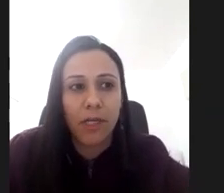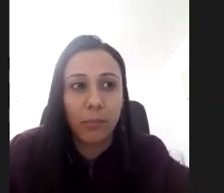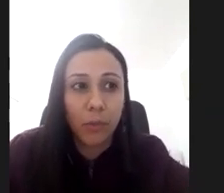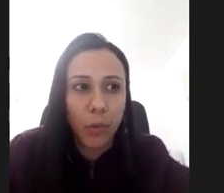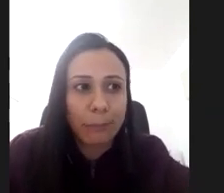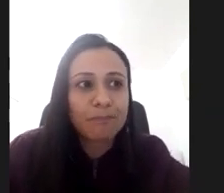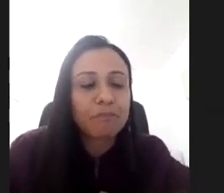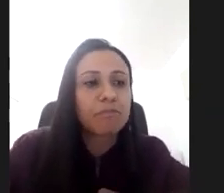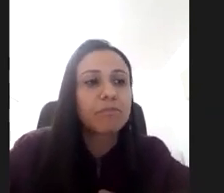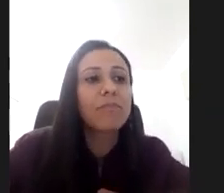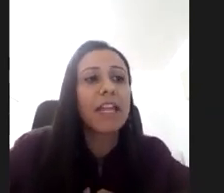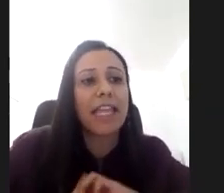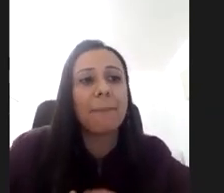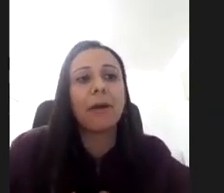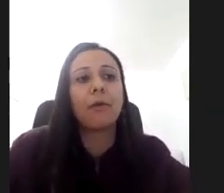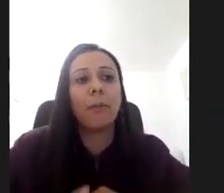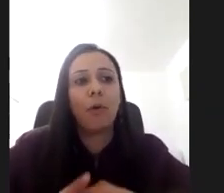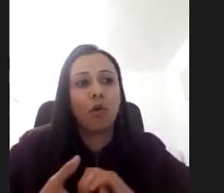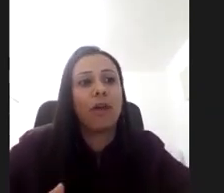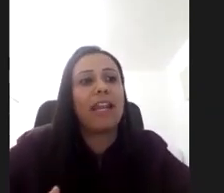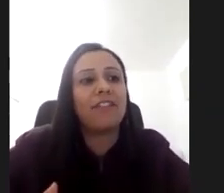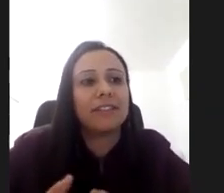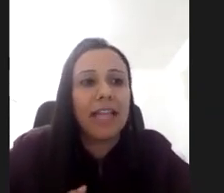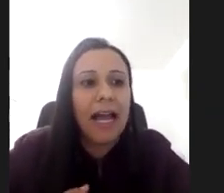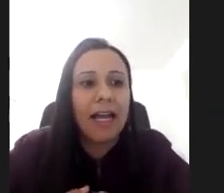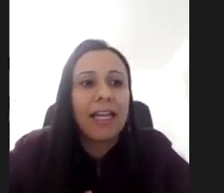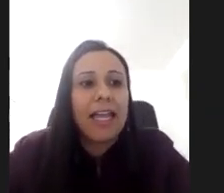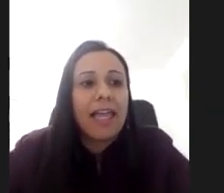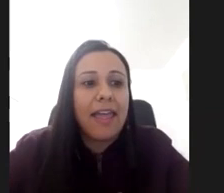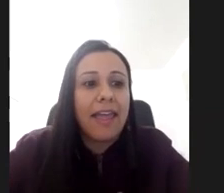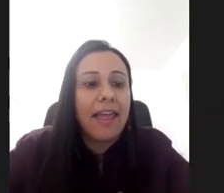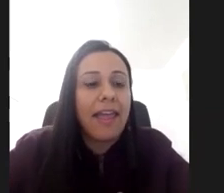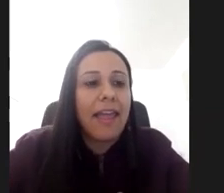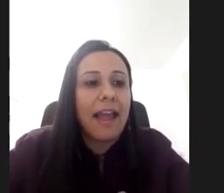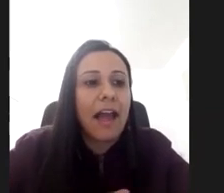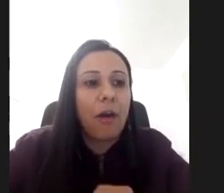de Pernambuco, que é para um pouco levantar